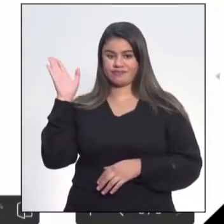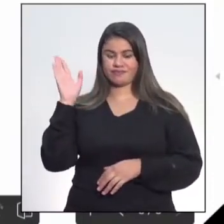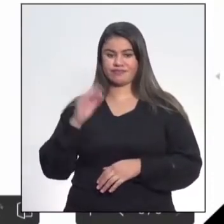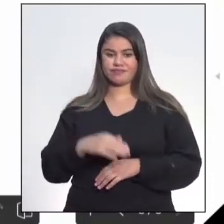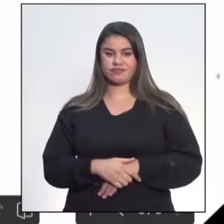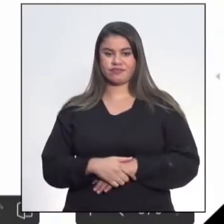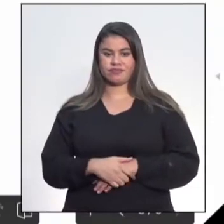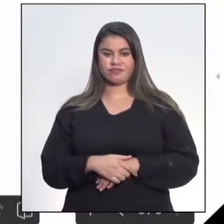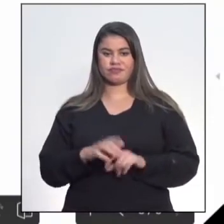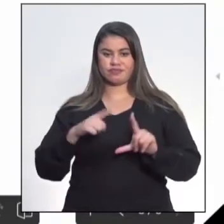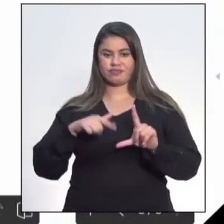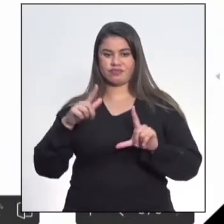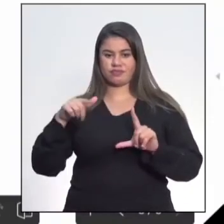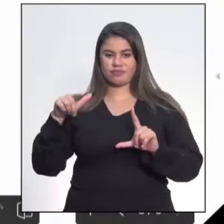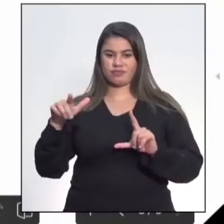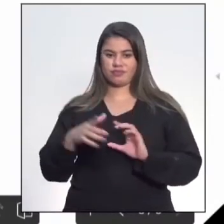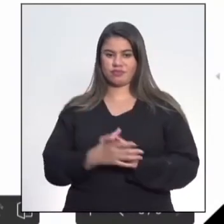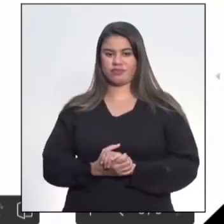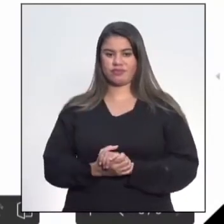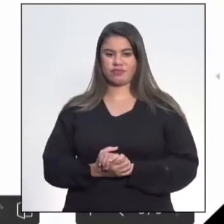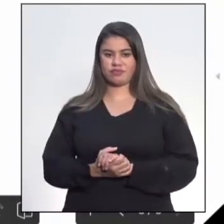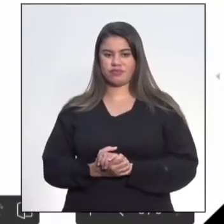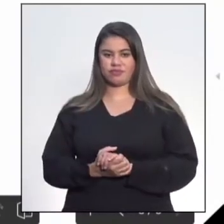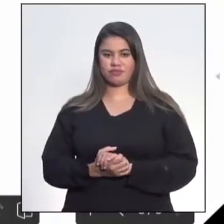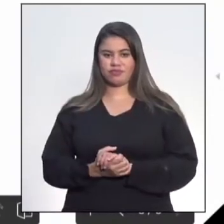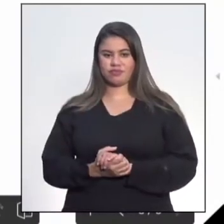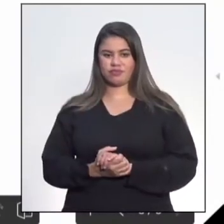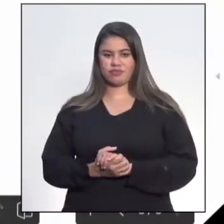cartesiano. Então, o 0 com o 0.